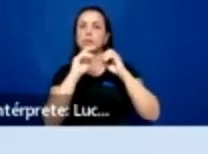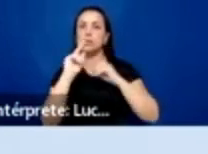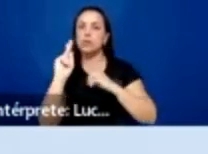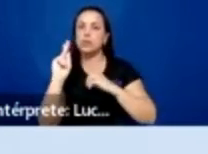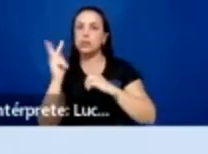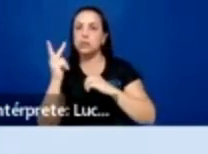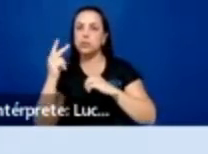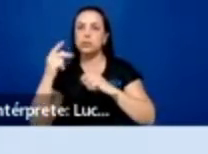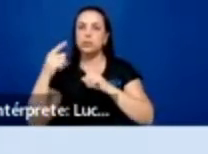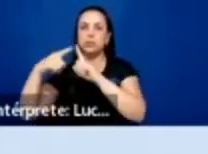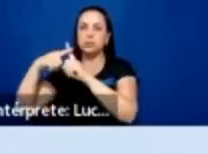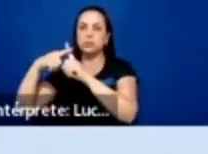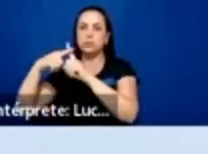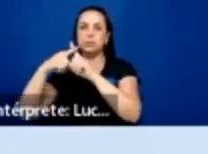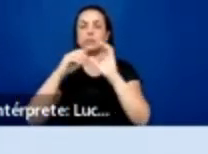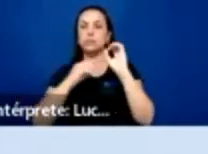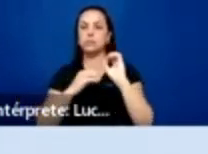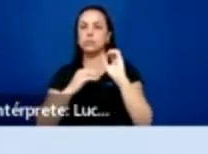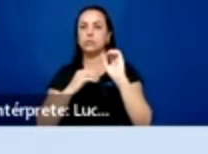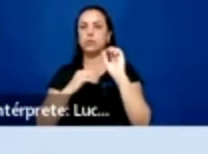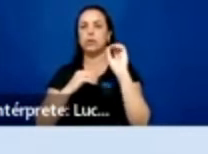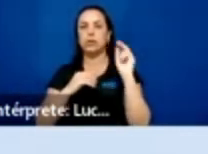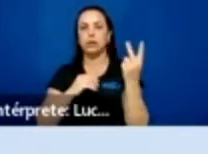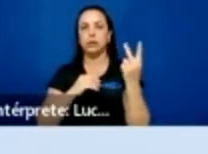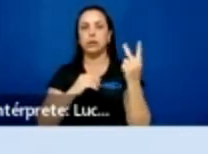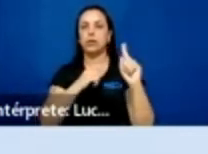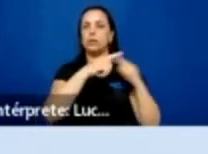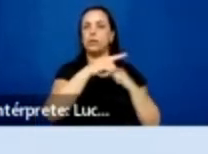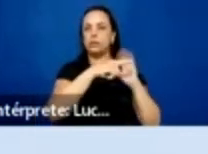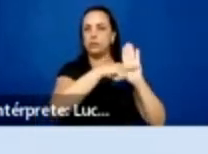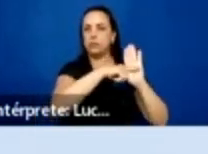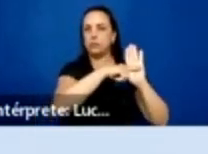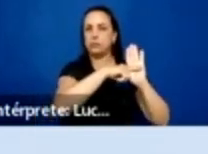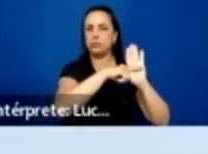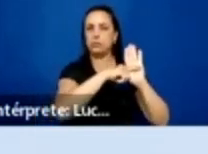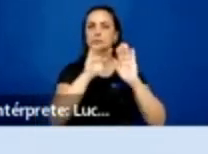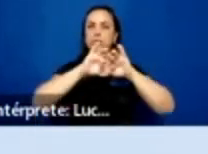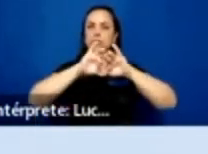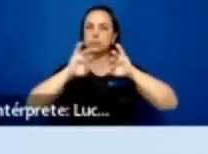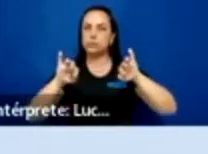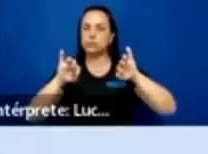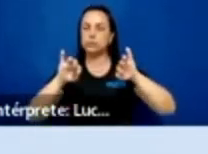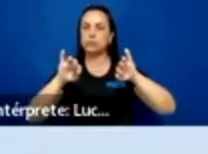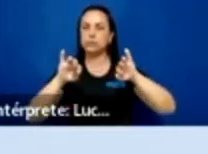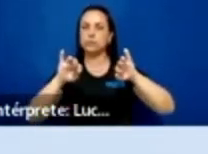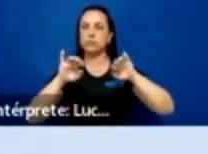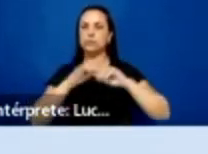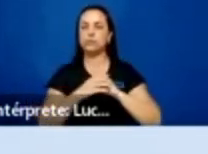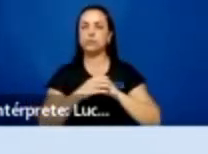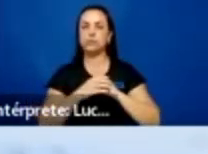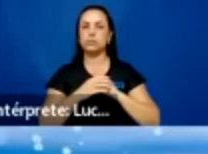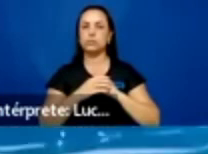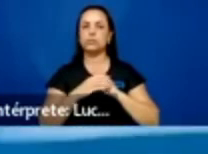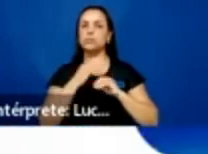e íons de hidrogênio, tá certo? Ela é H2O, então nós temos um H separado, tá certo? Então vamos ver o que